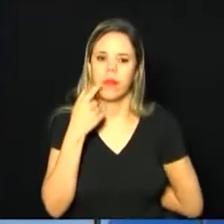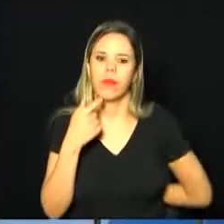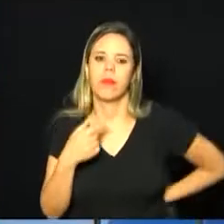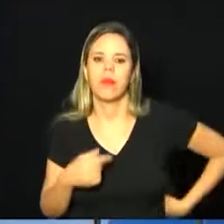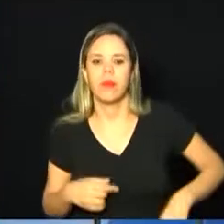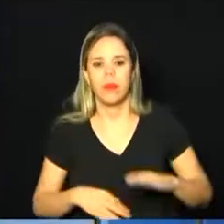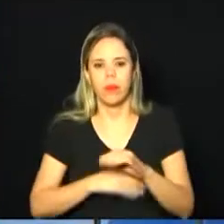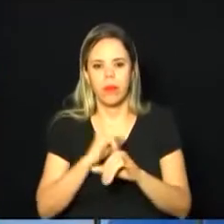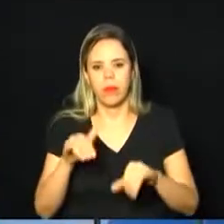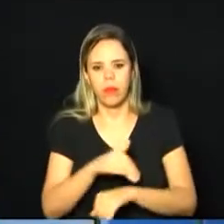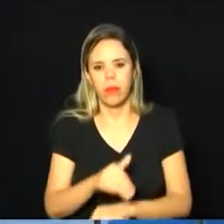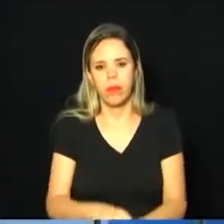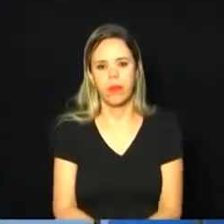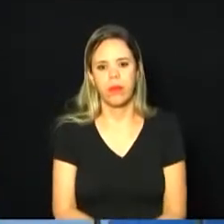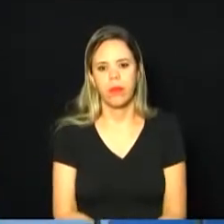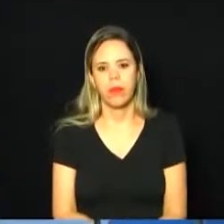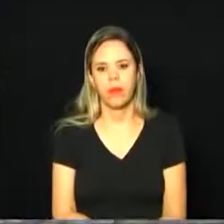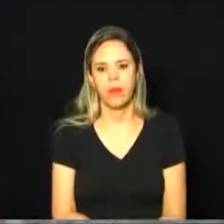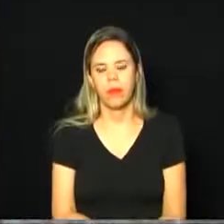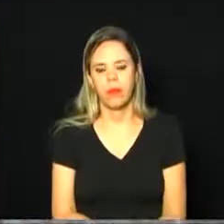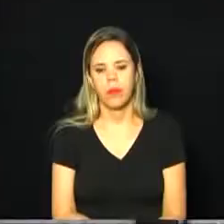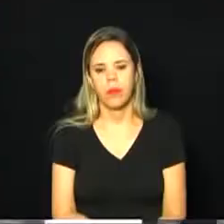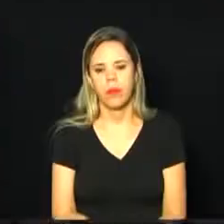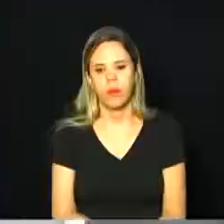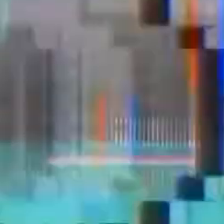no Câmara nas ruas e